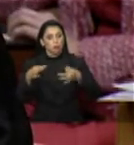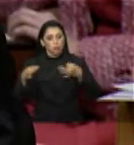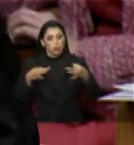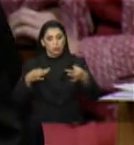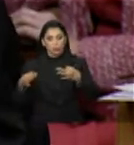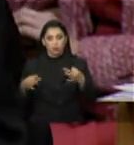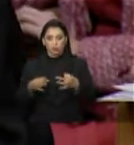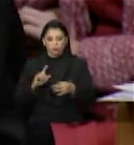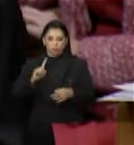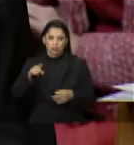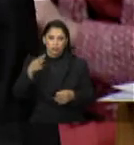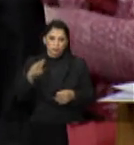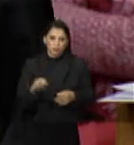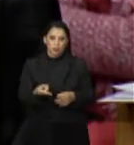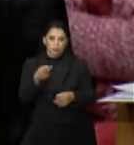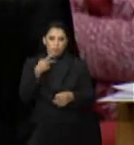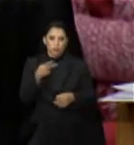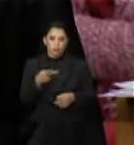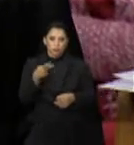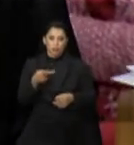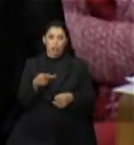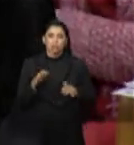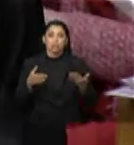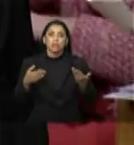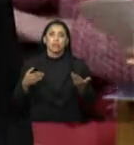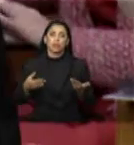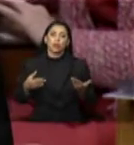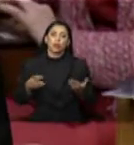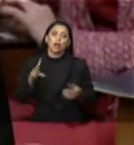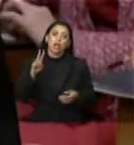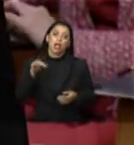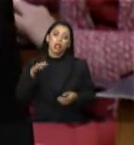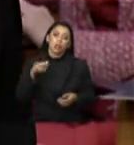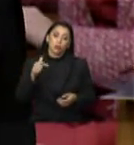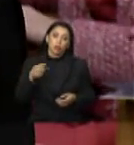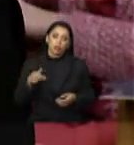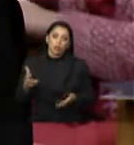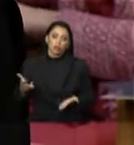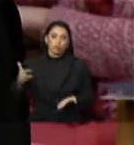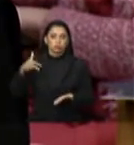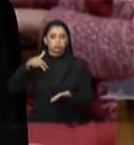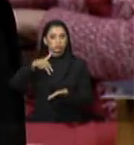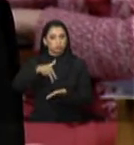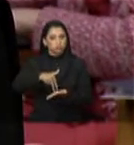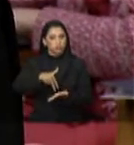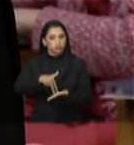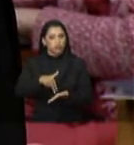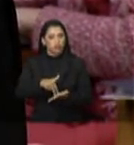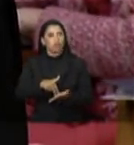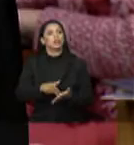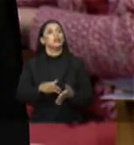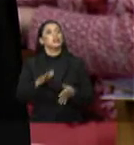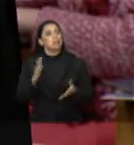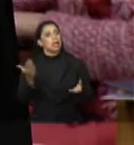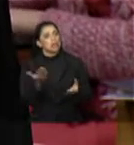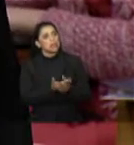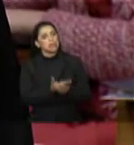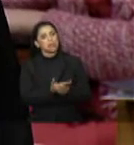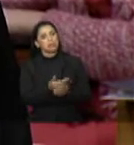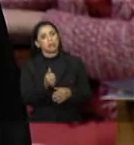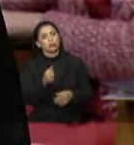em seguida por isso aqui a união vem a essa Tribuna e ajuizou a ação rescisória